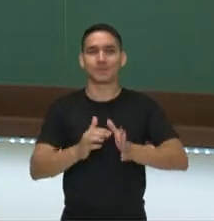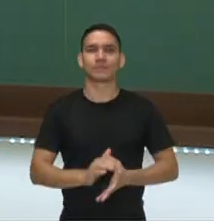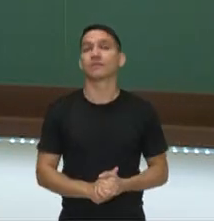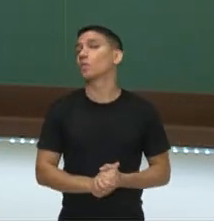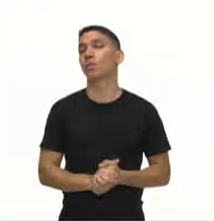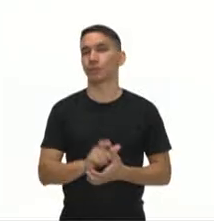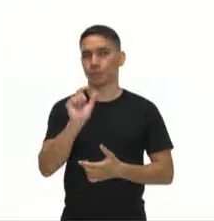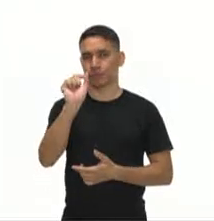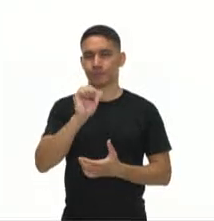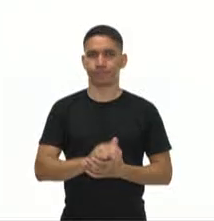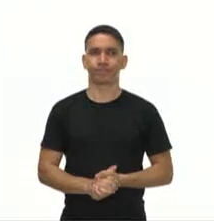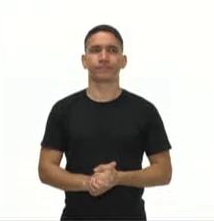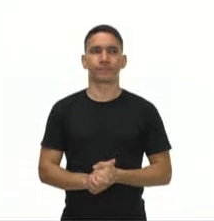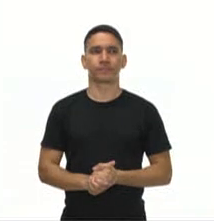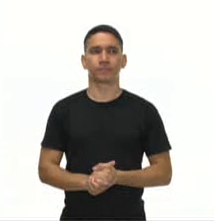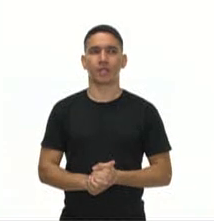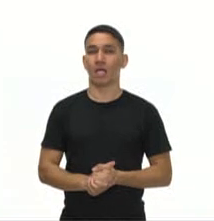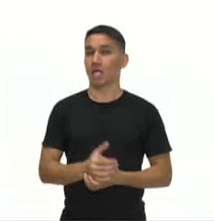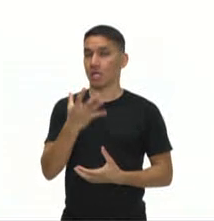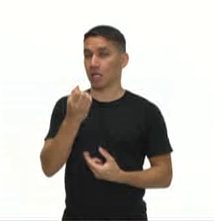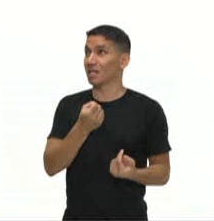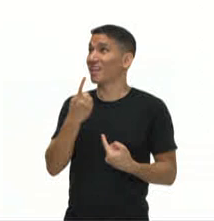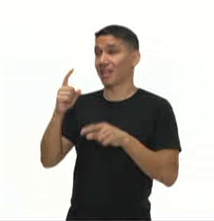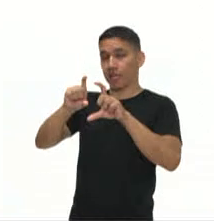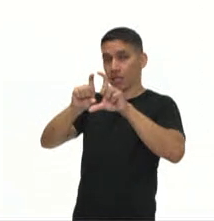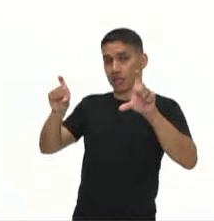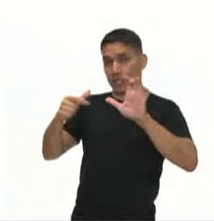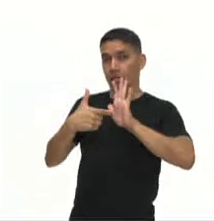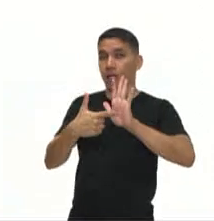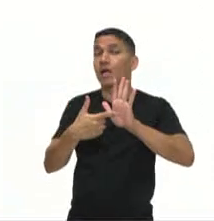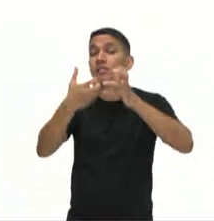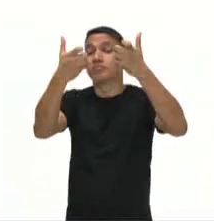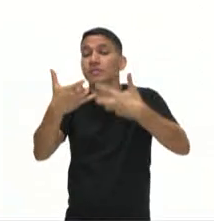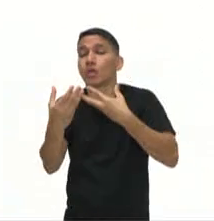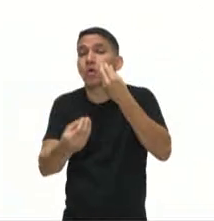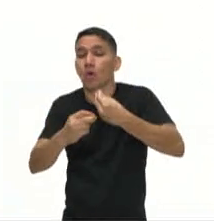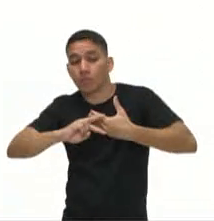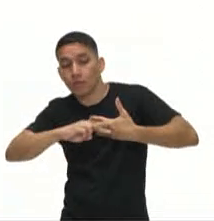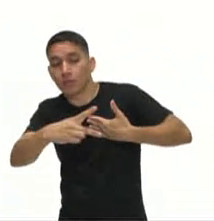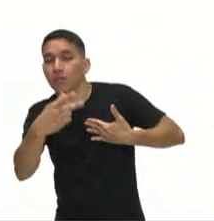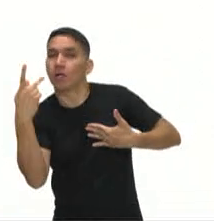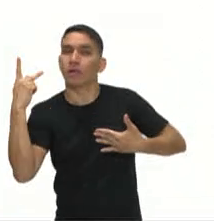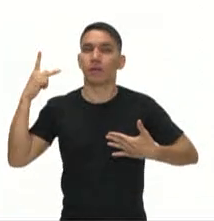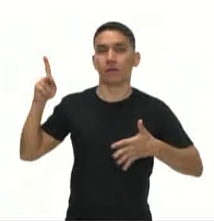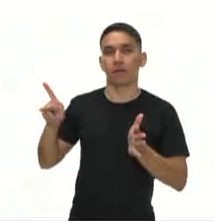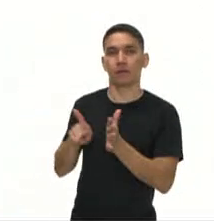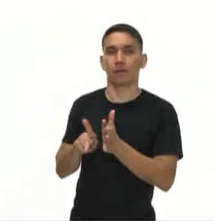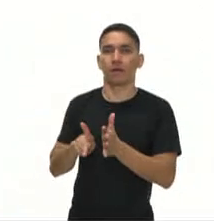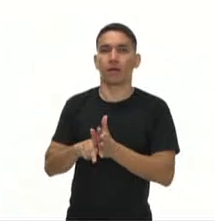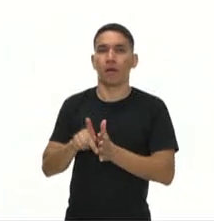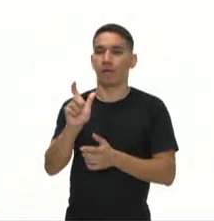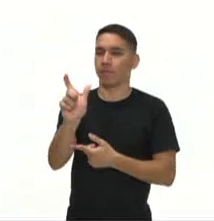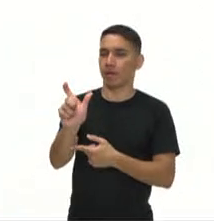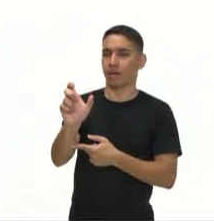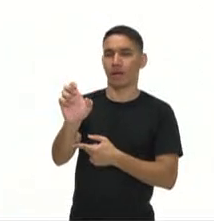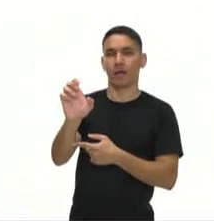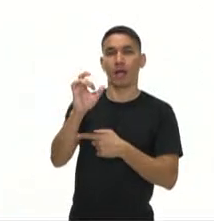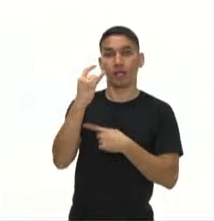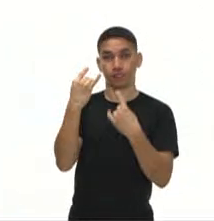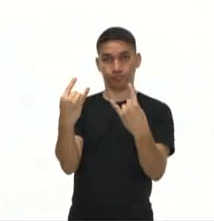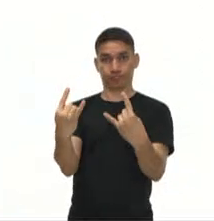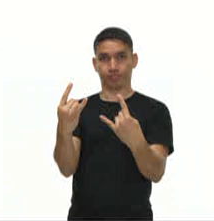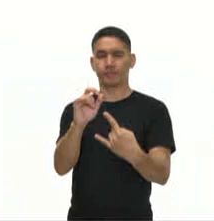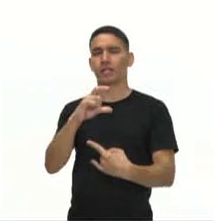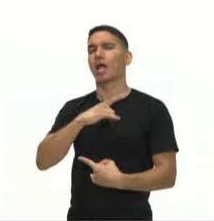Então, considere o trecho a seguir e descreva o efeito de sentido produzido pela palavra em destaque.